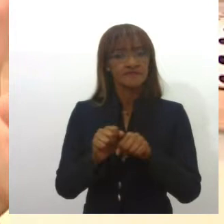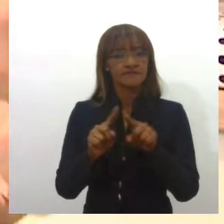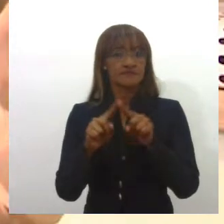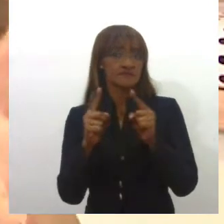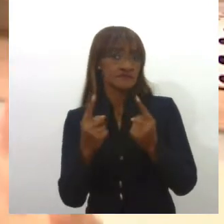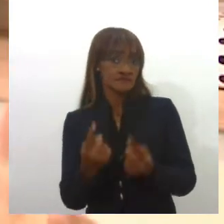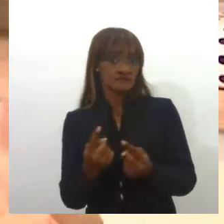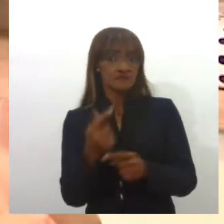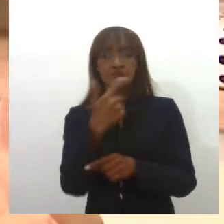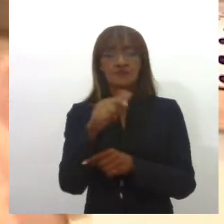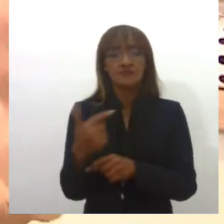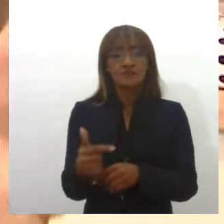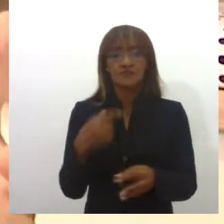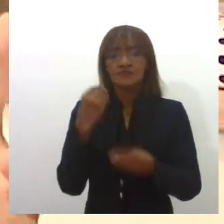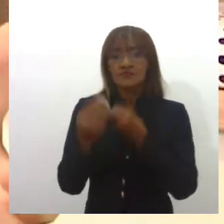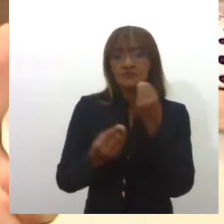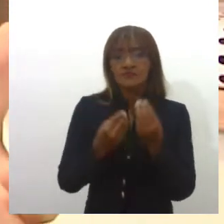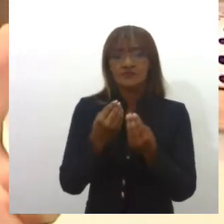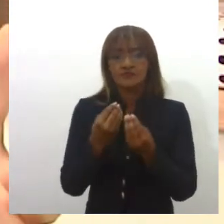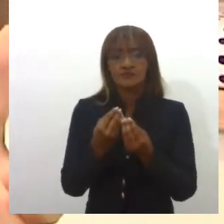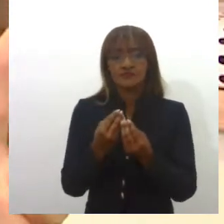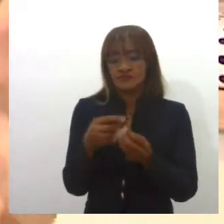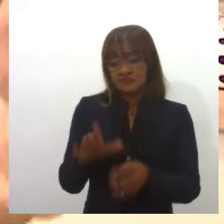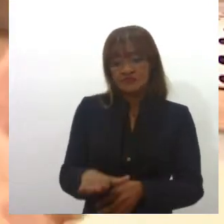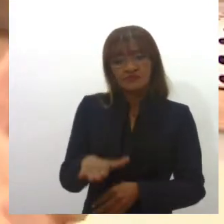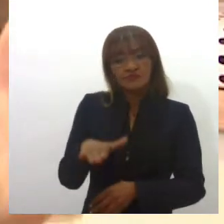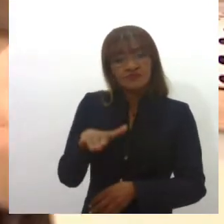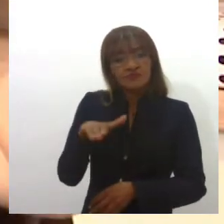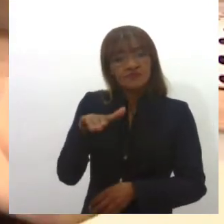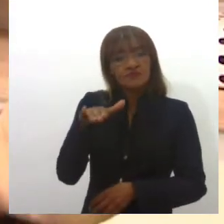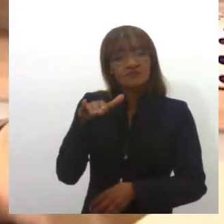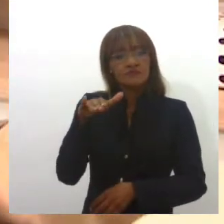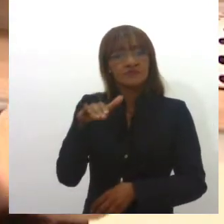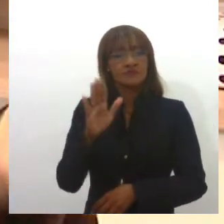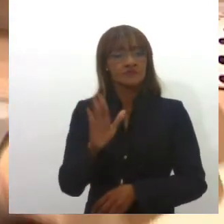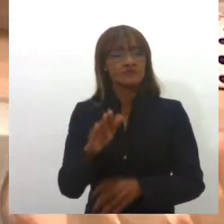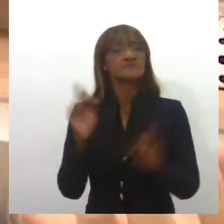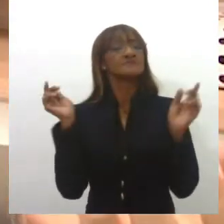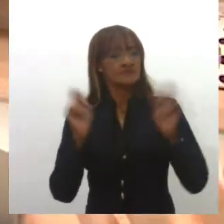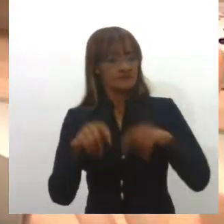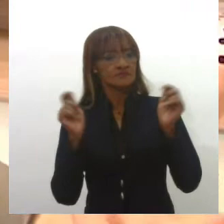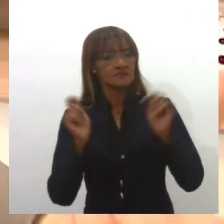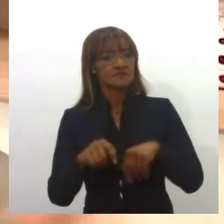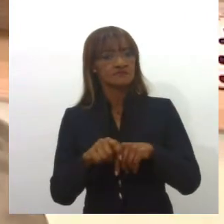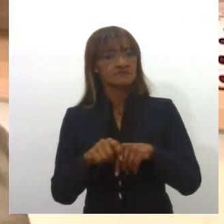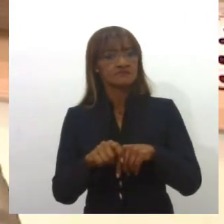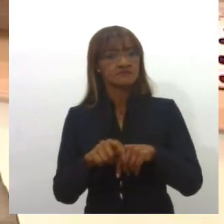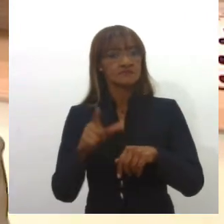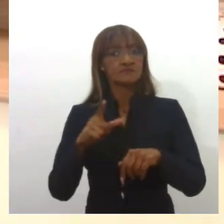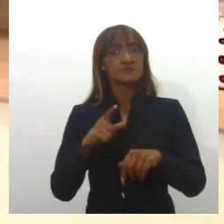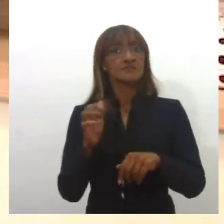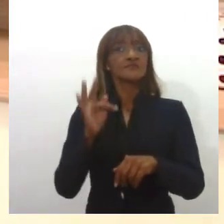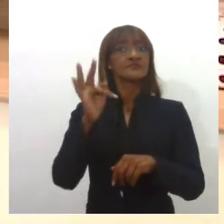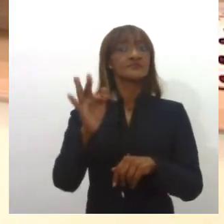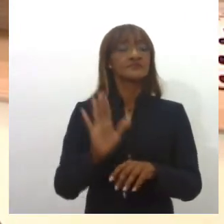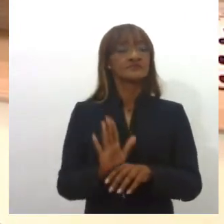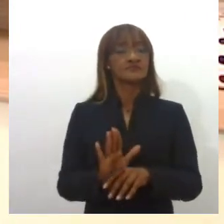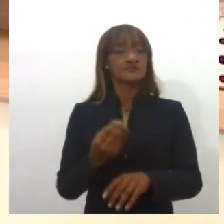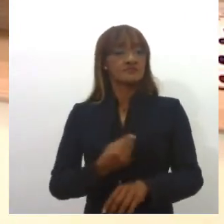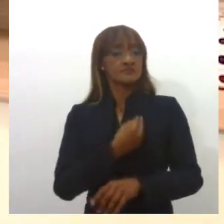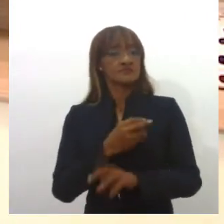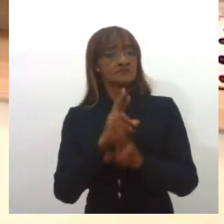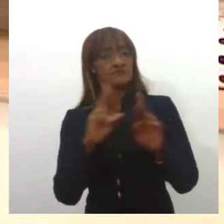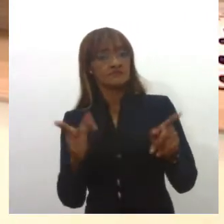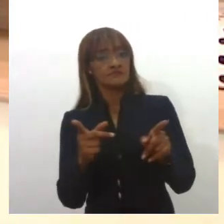uma correção dessa rota desde pequena, haverá sim a possibilidade de desvios maiores depois. Afinal, como